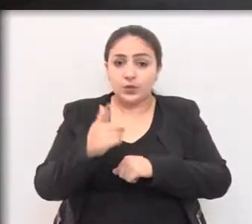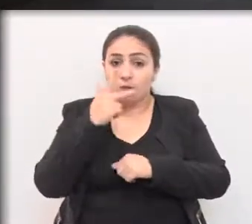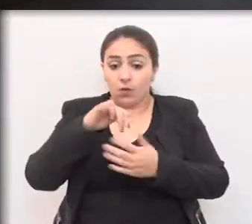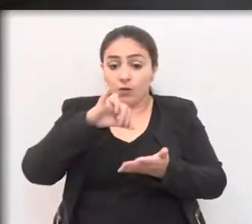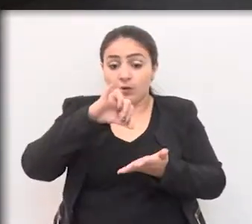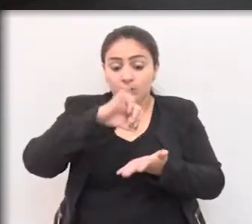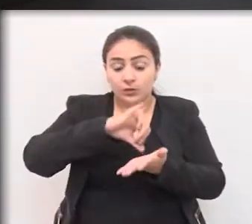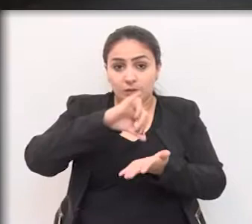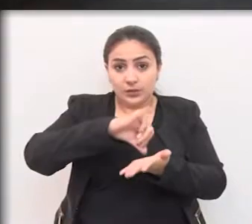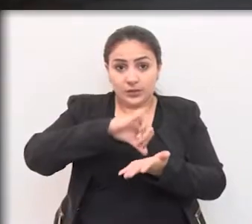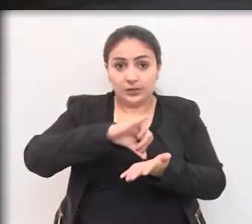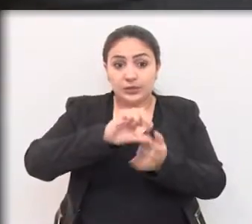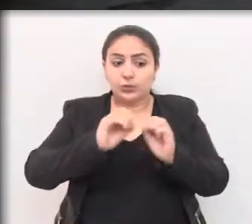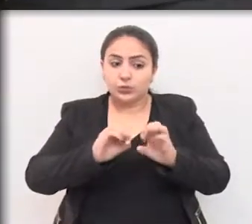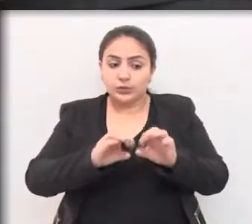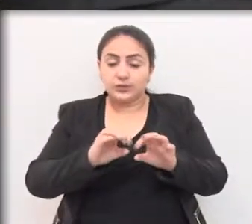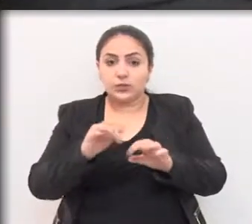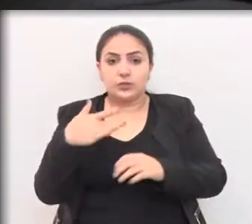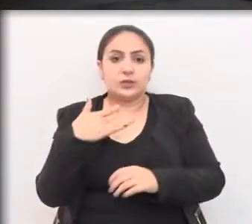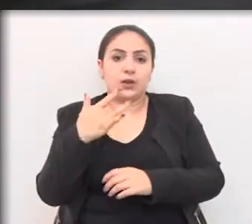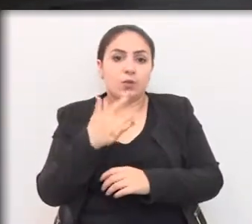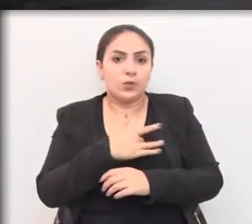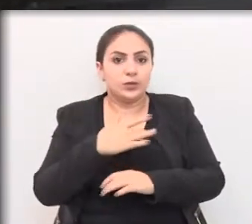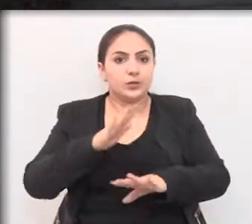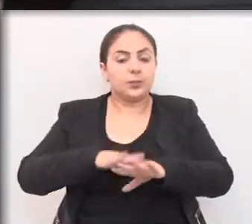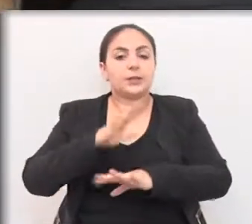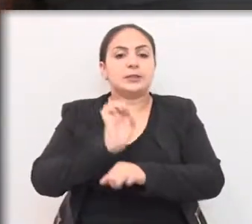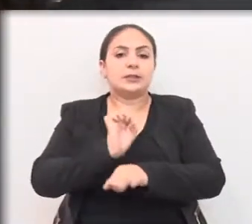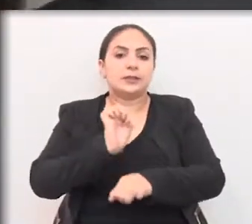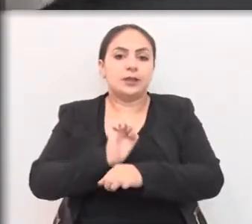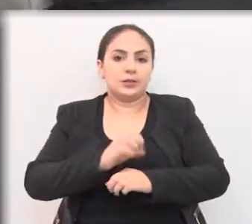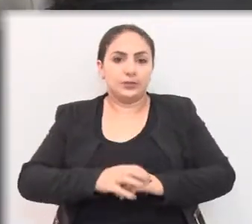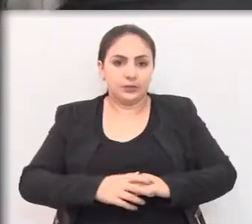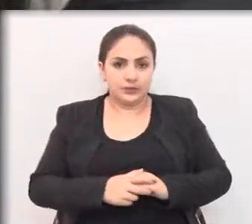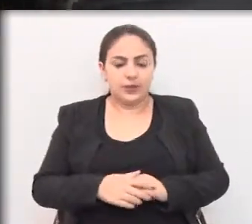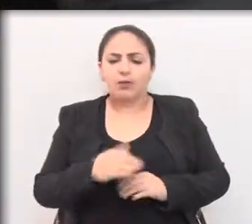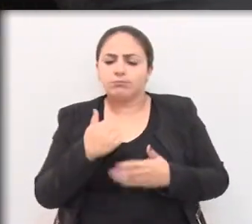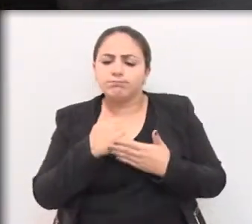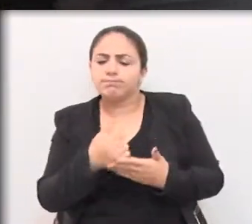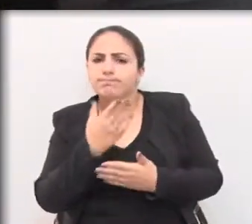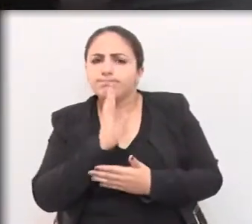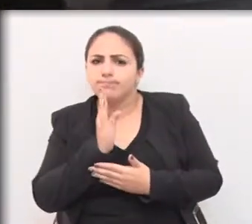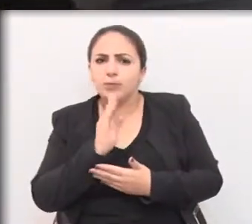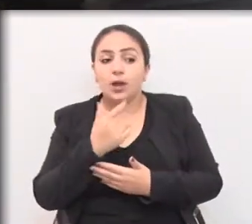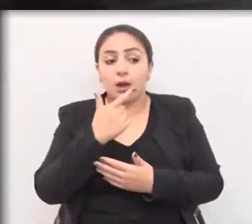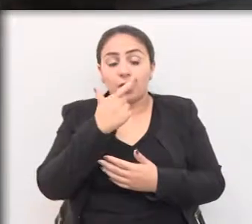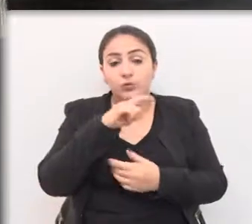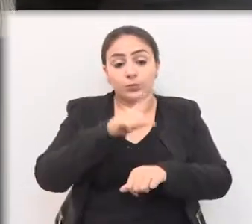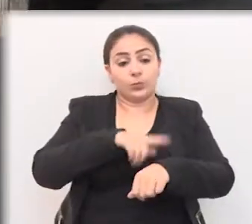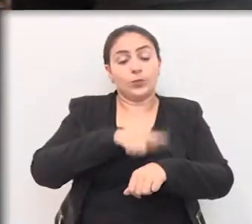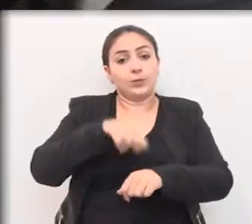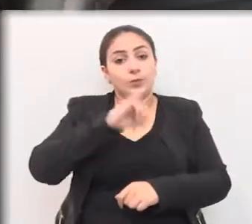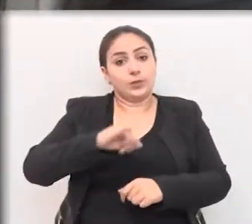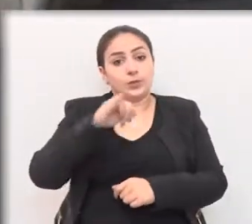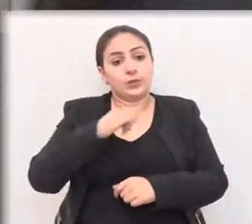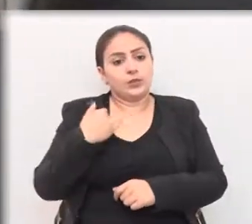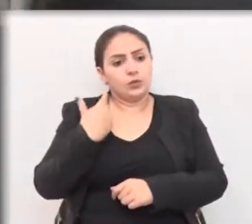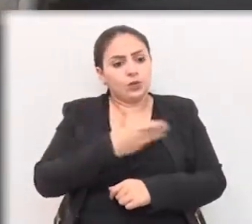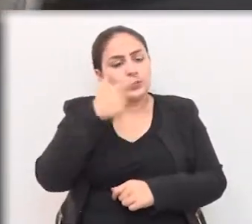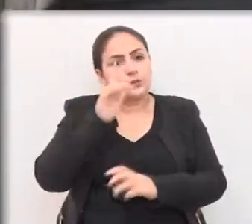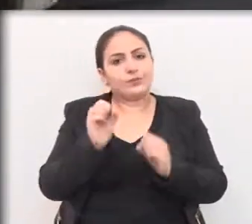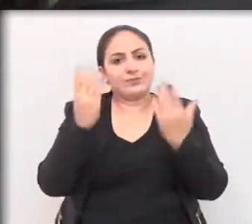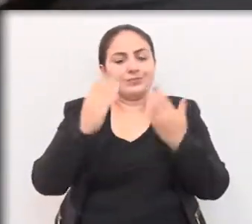polo na educação, na saúde, e possam então estar indo para outros estados também levar o seu conhecimento. Então é um momento importante que todos nós,